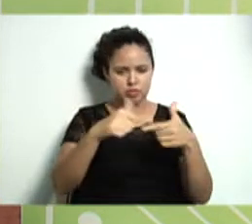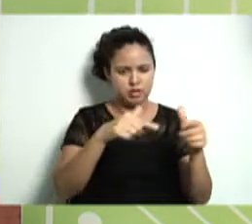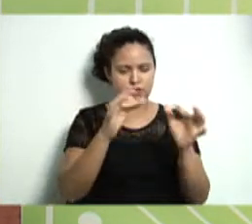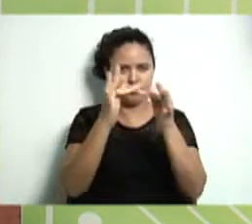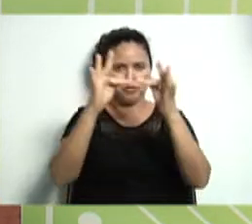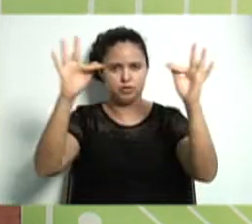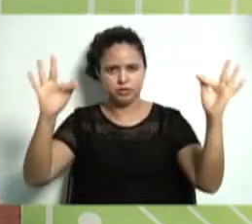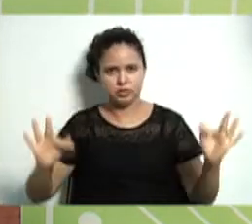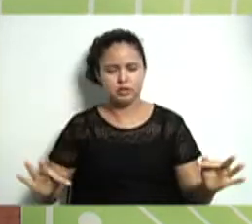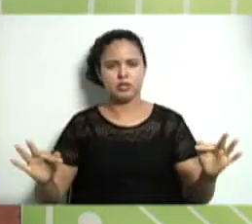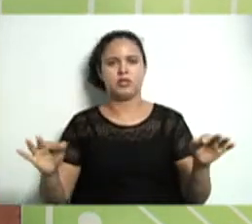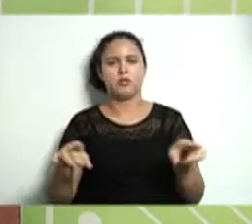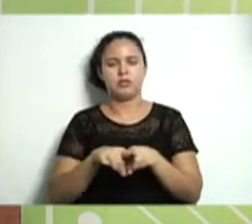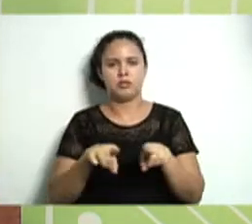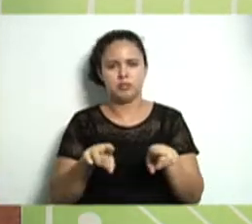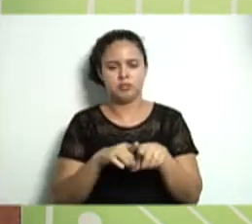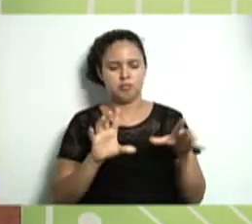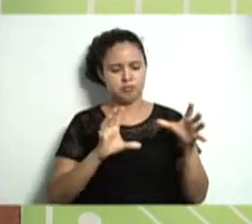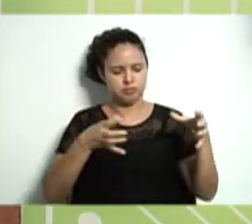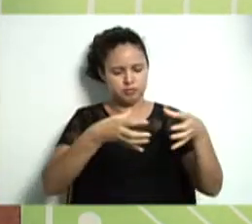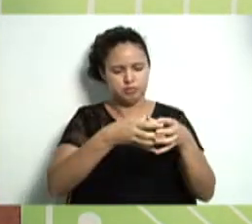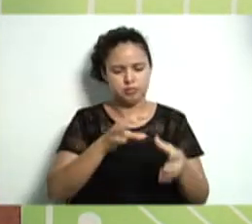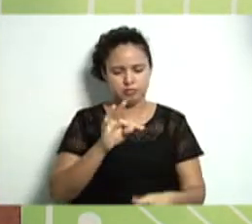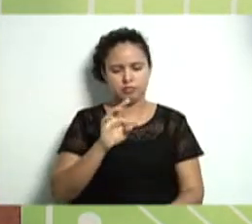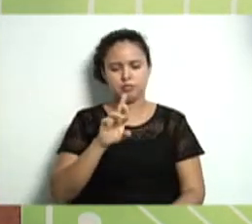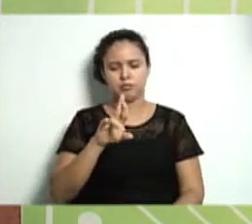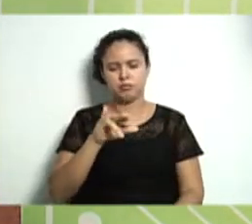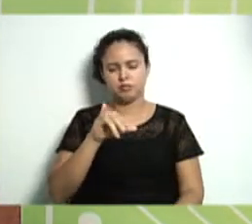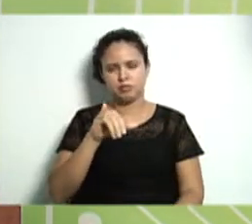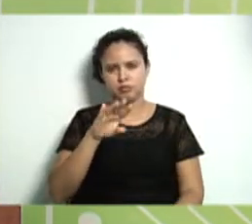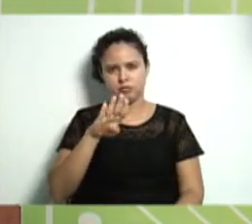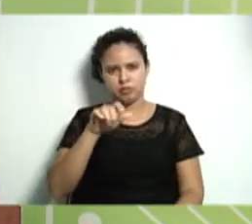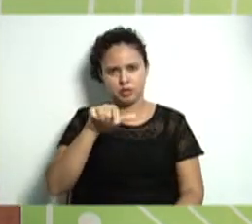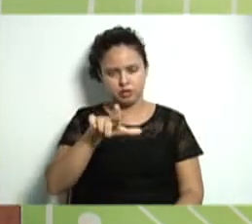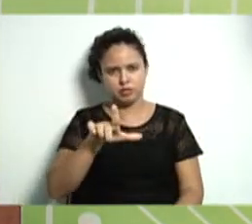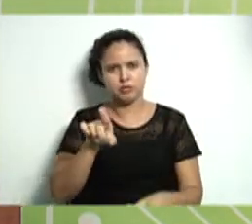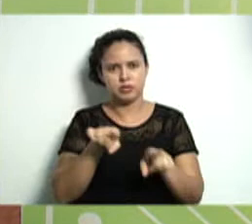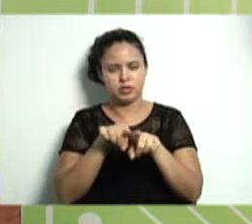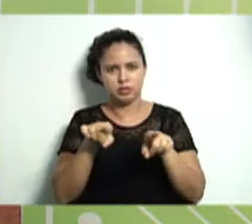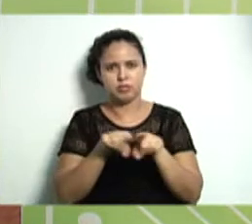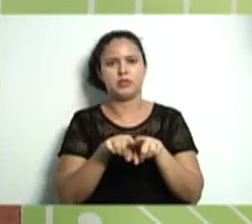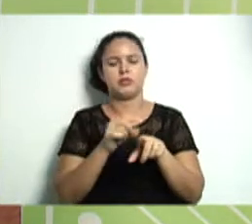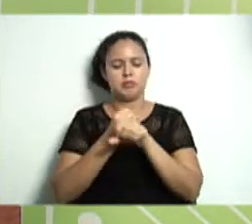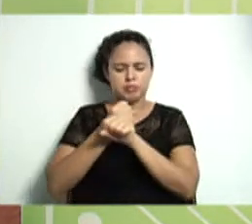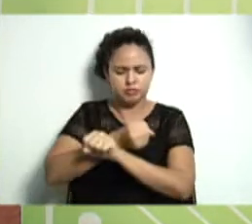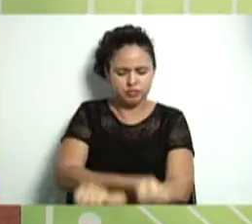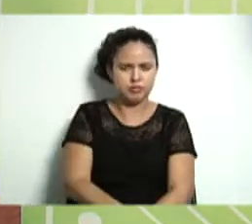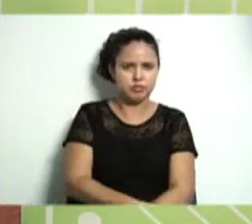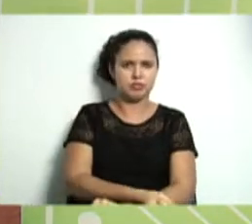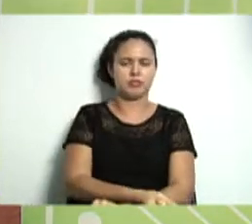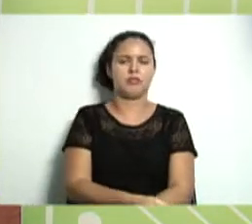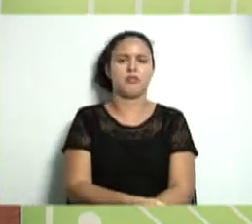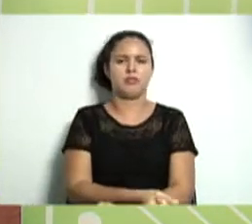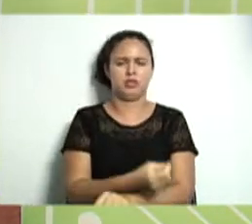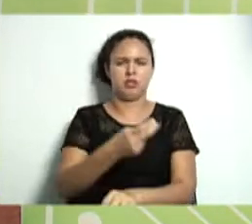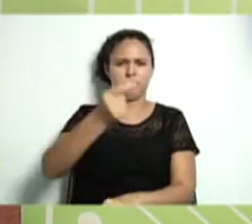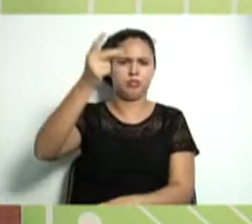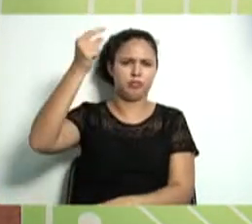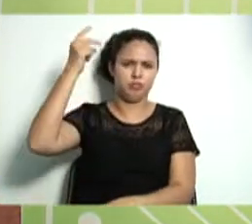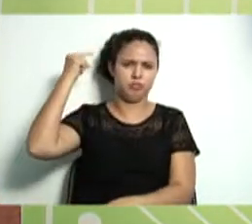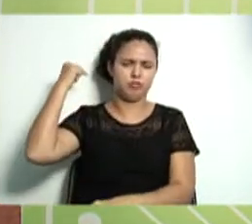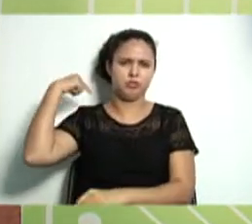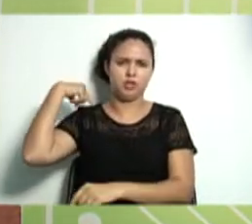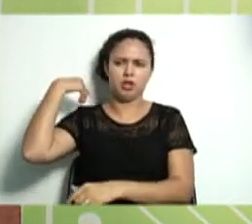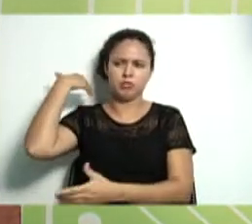produção tribal, existiu o modo de produção escravista, né? Existiram antes